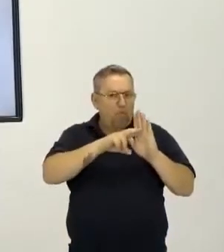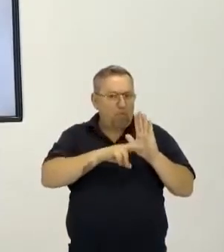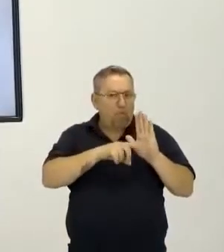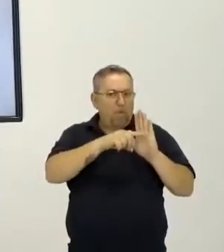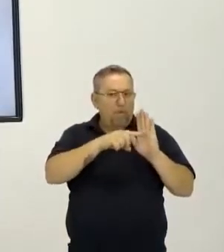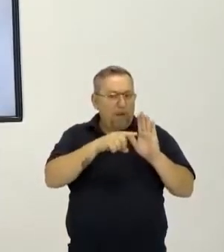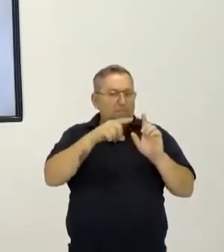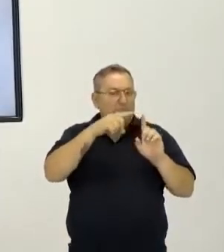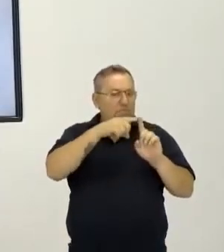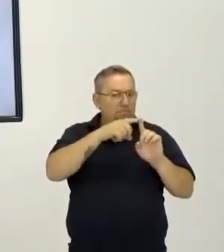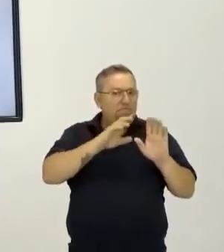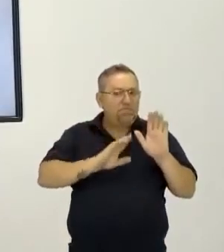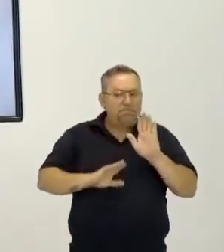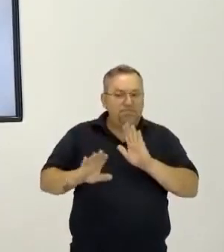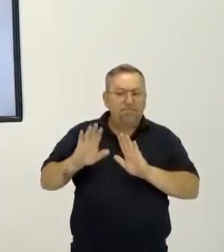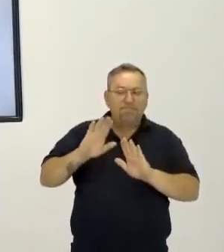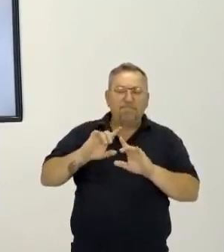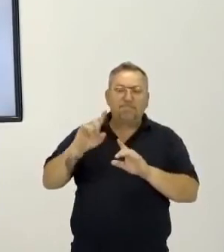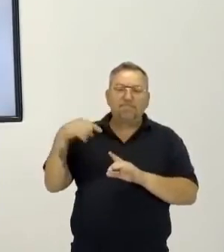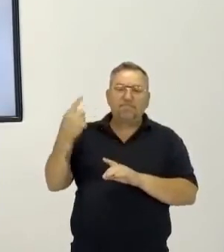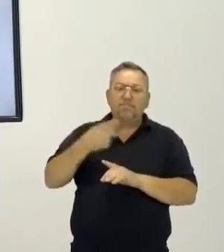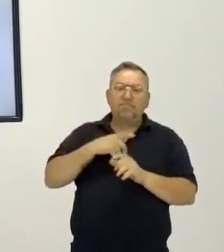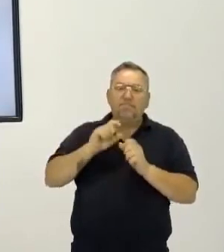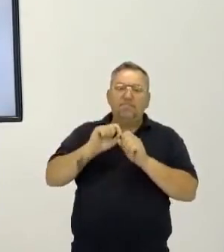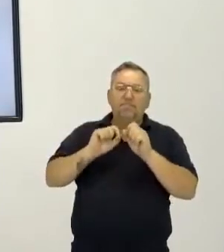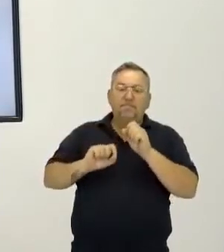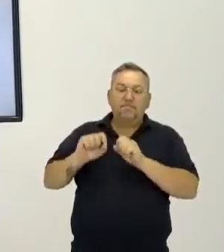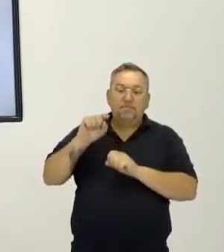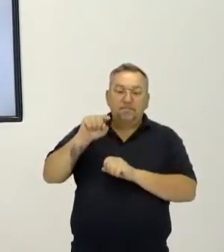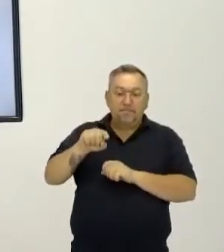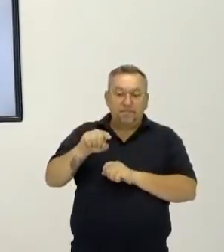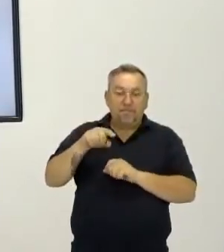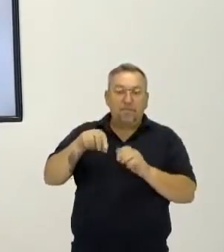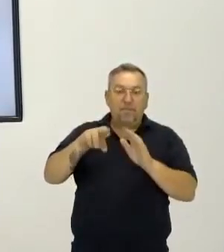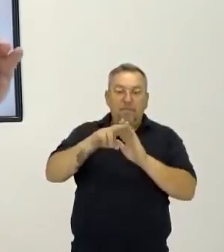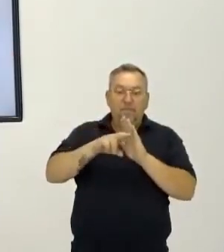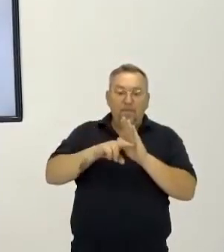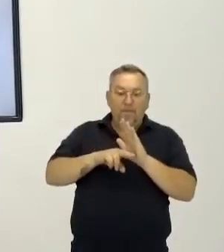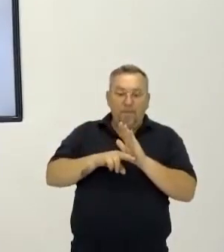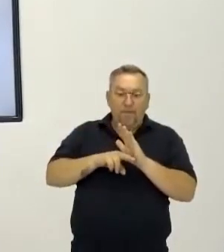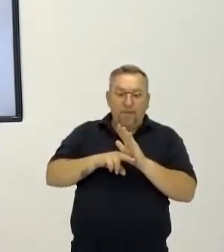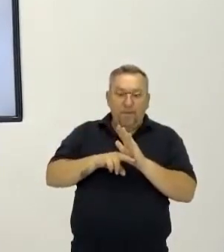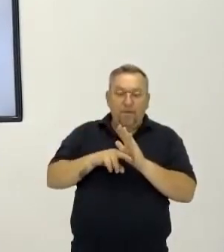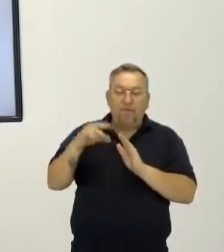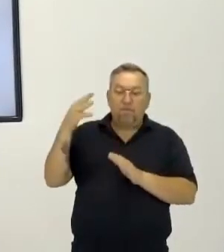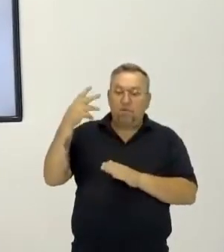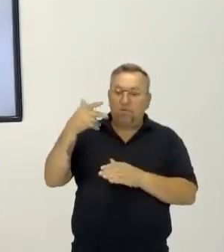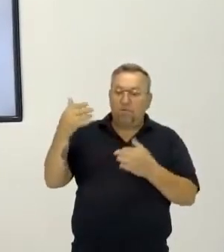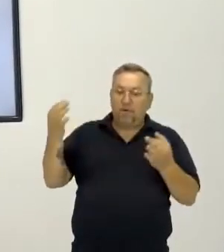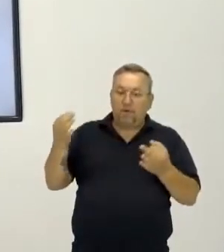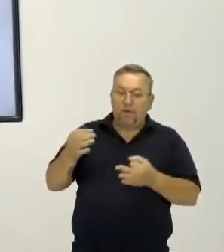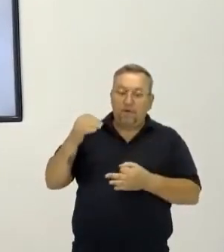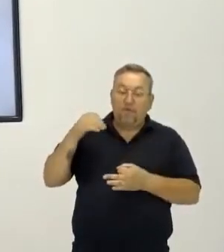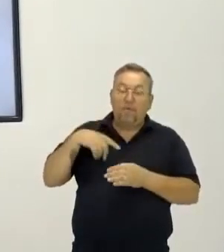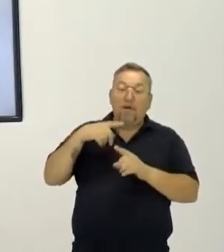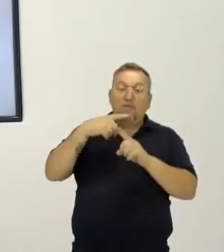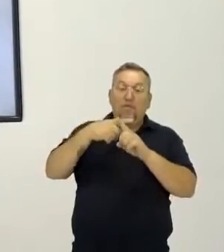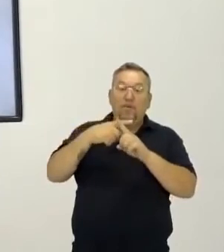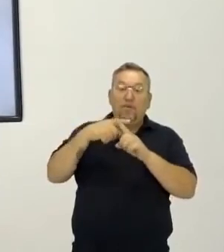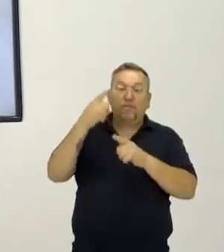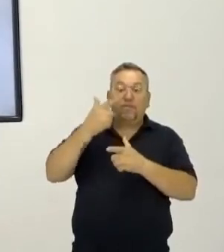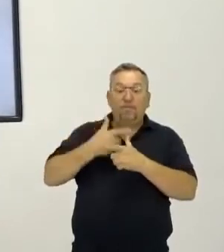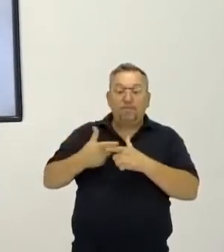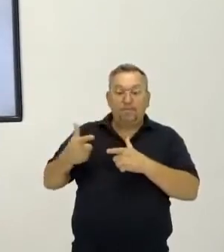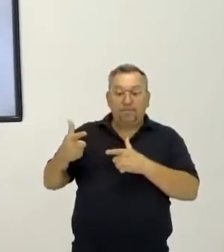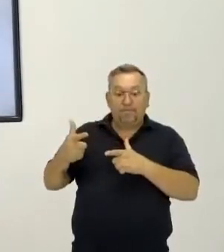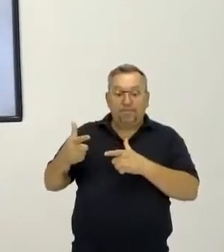tomem muito esse cuidado. Nós estamos fazendo essa regra de sinal, essa regra bonitinha para multiplicação e